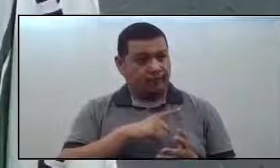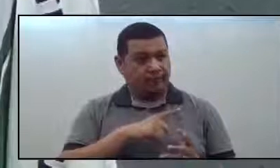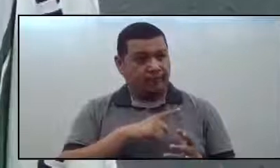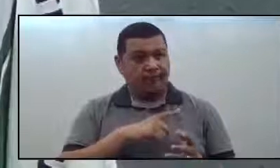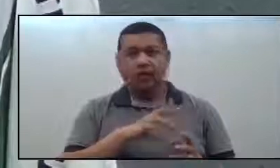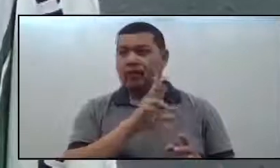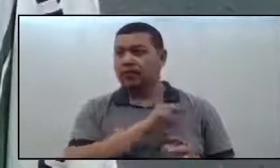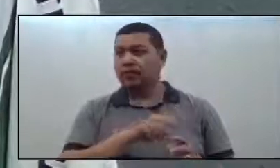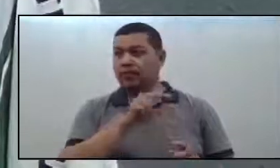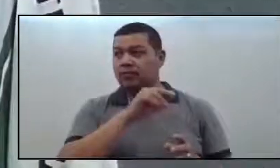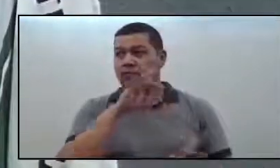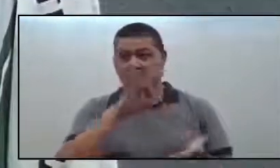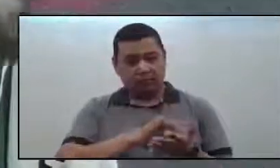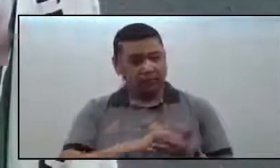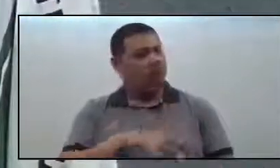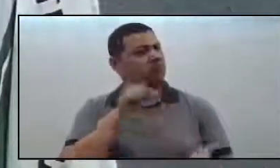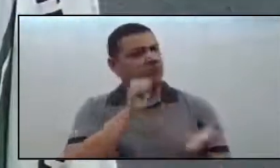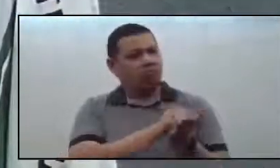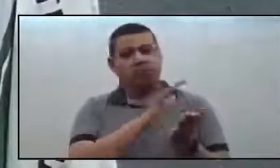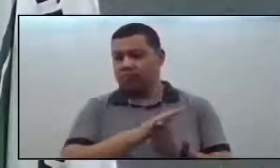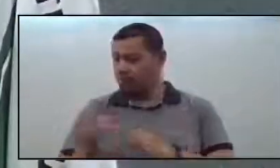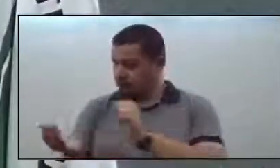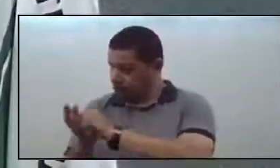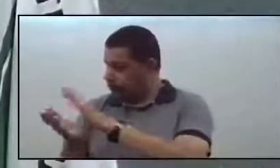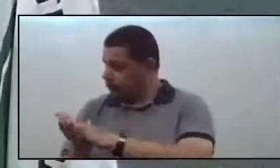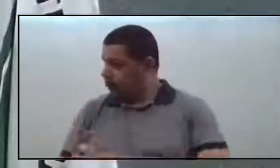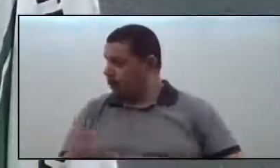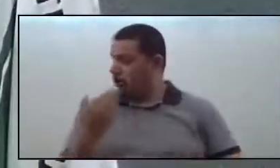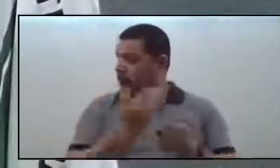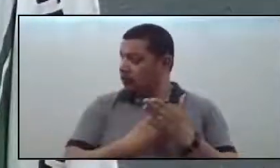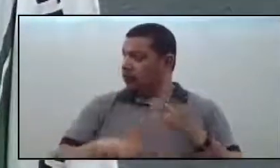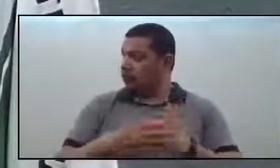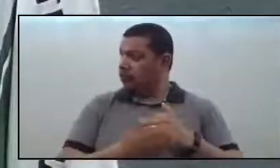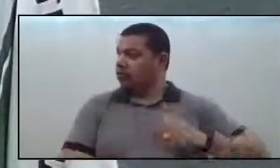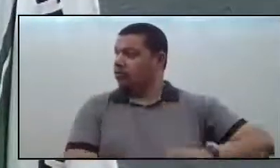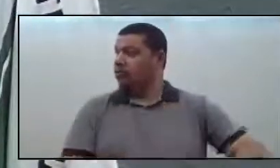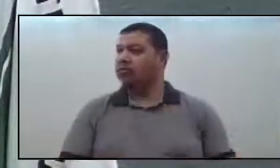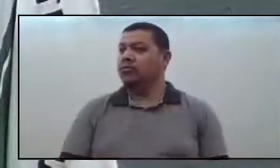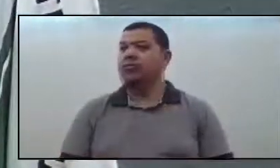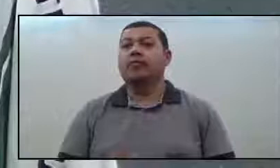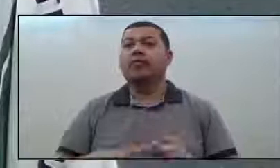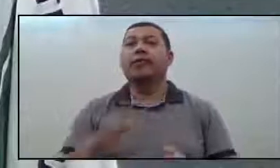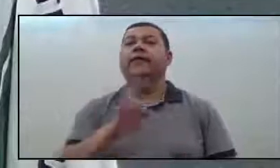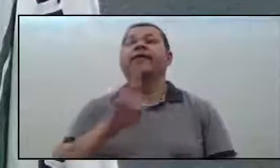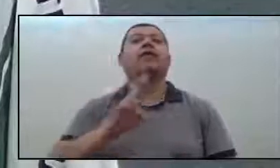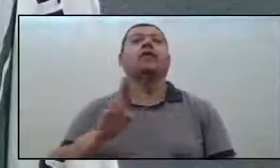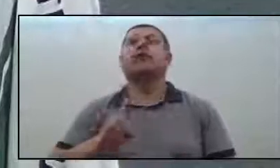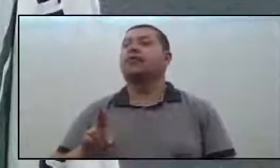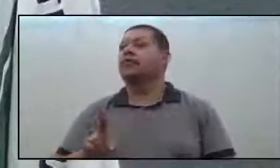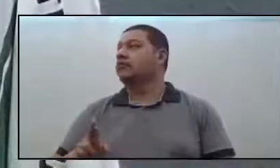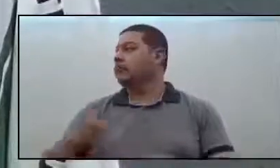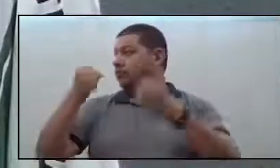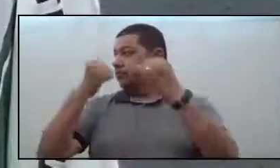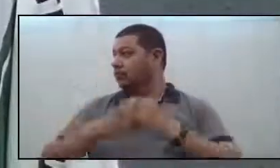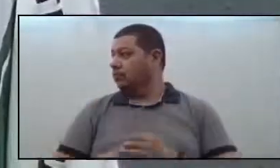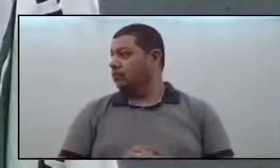mandado, não provou nada, também tem que ser pagado também por crime, por envolver nomes e falar de